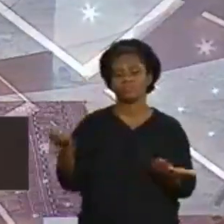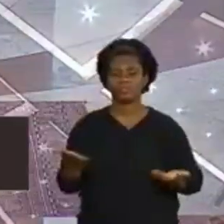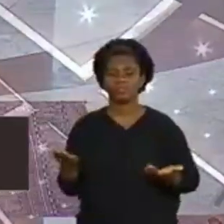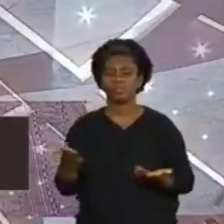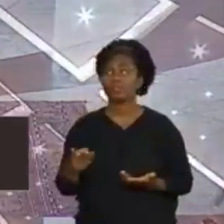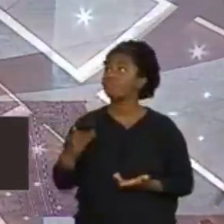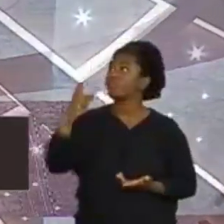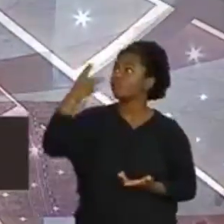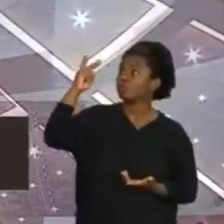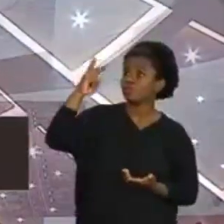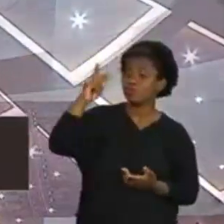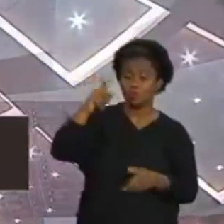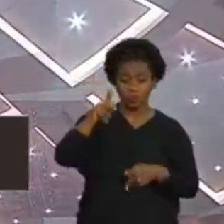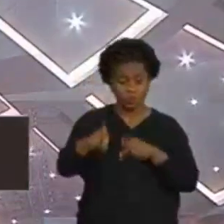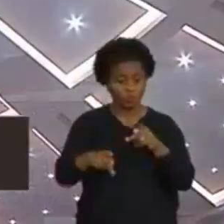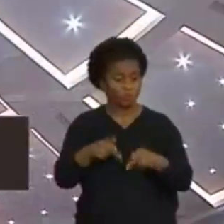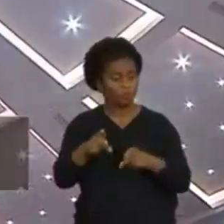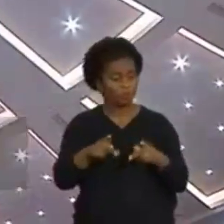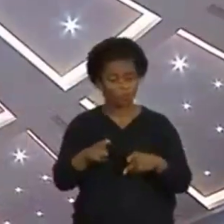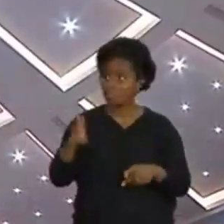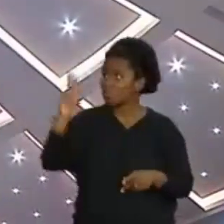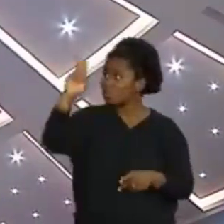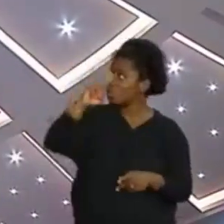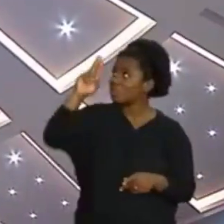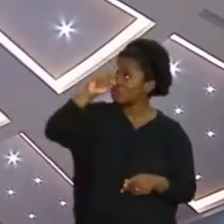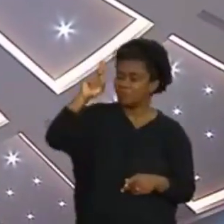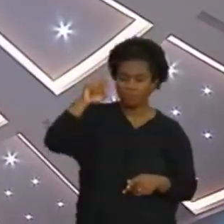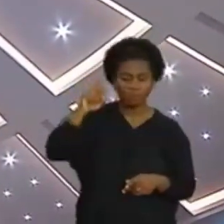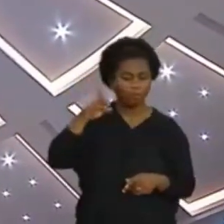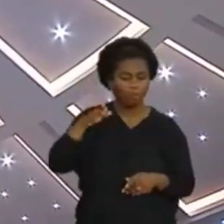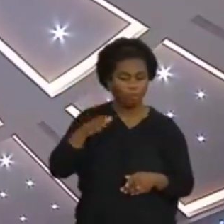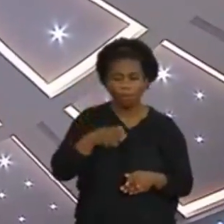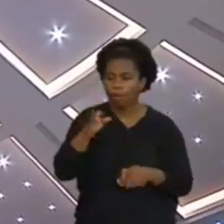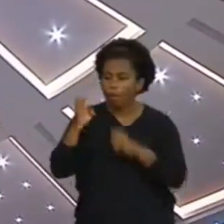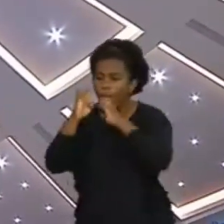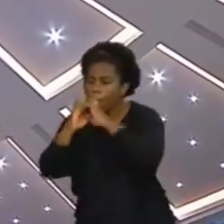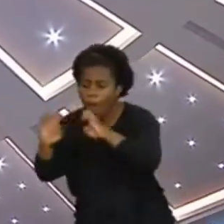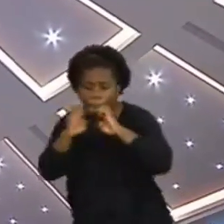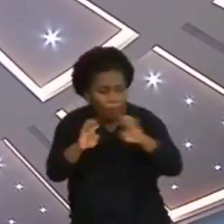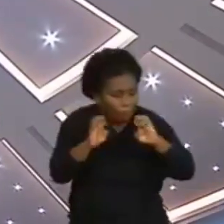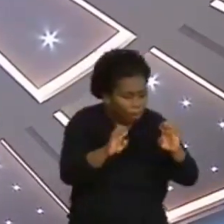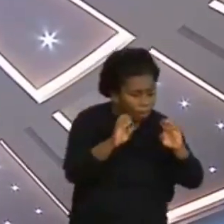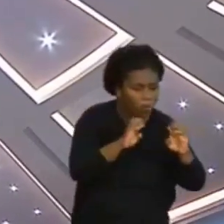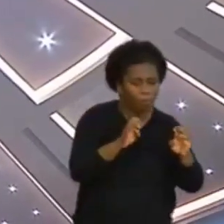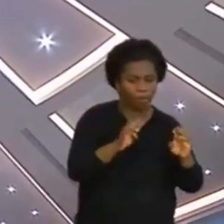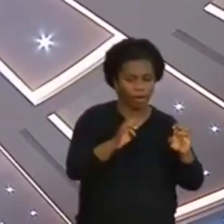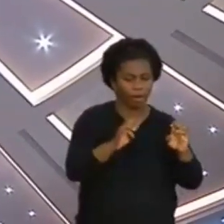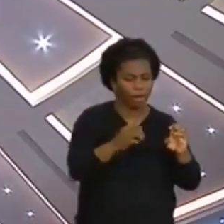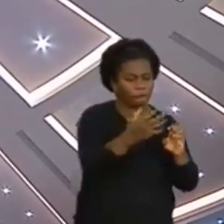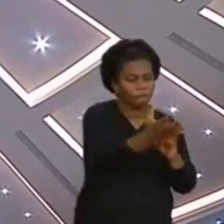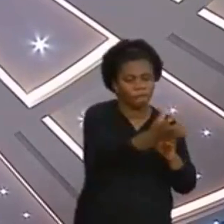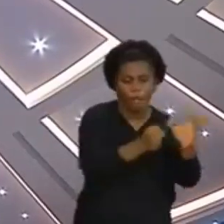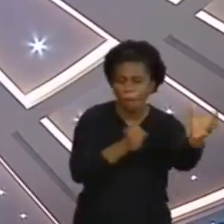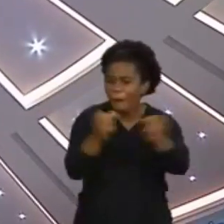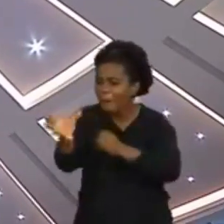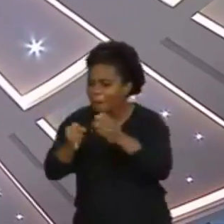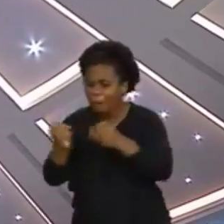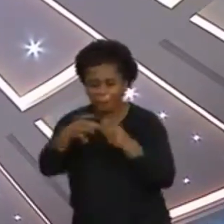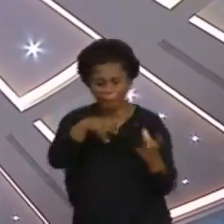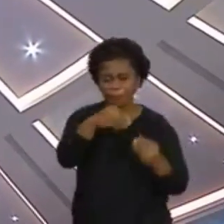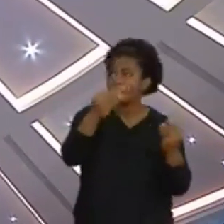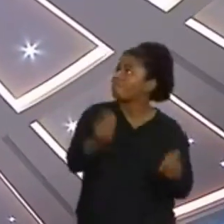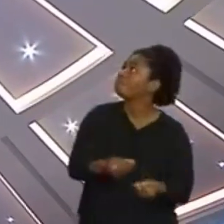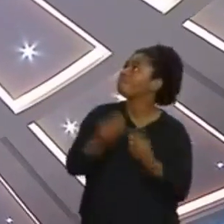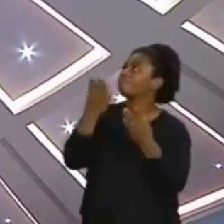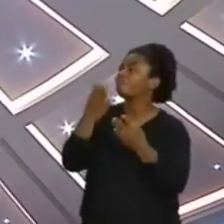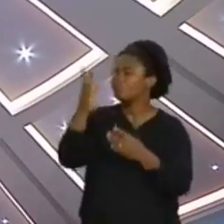o teu povo seja usado para resgatar essas almas, seja familiares, amigos, conhecidos ou desconhecidos, que o Senhor toque no coração